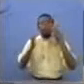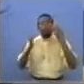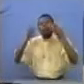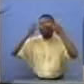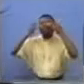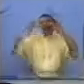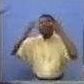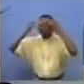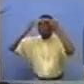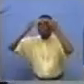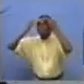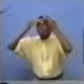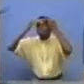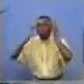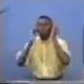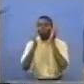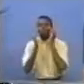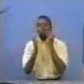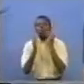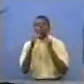boca, meu Deus,